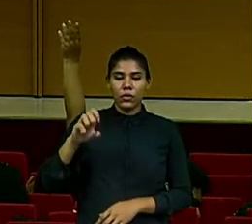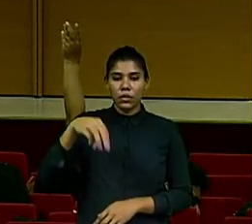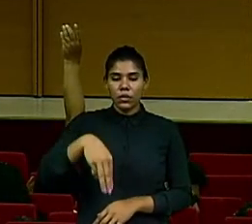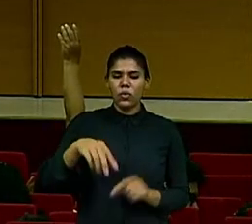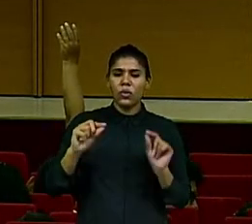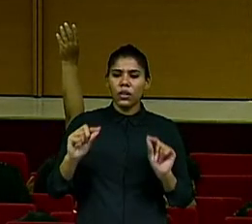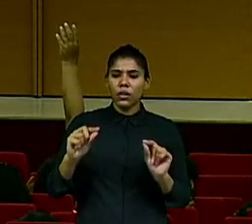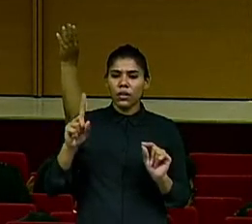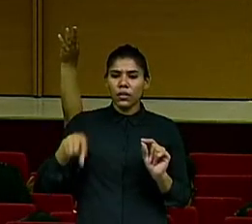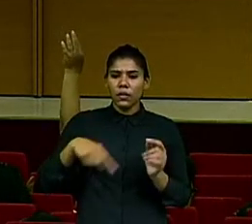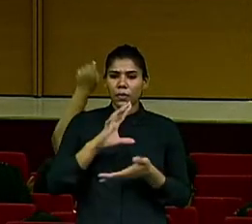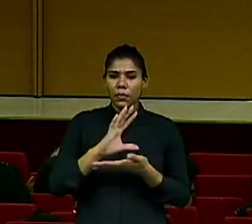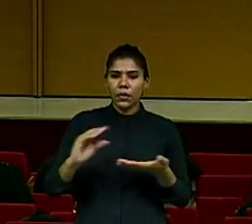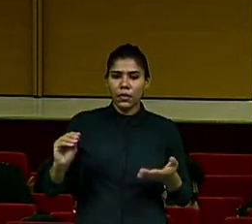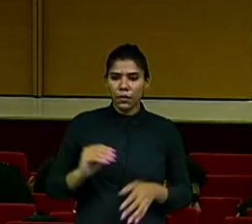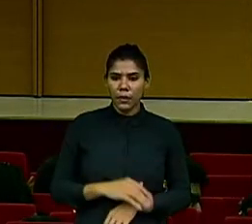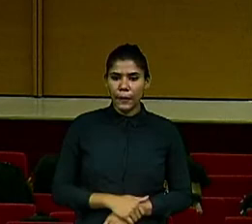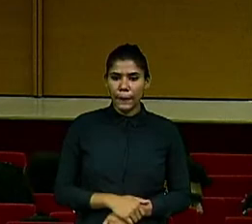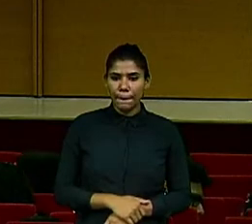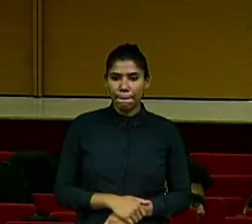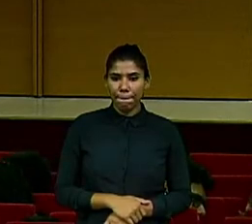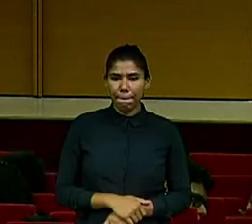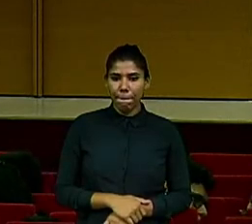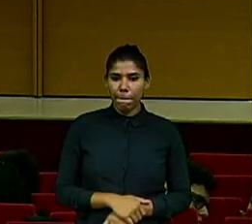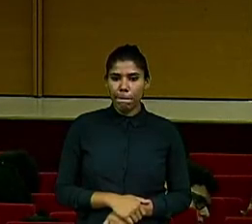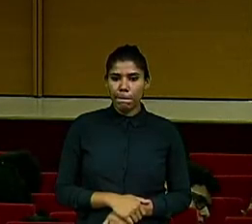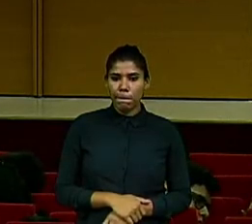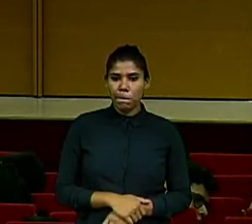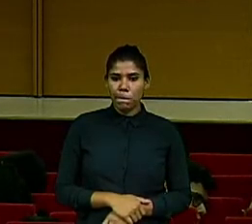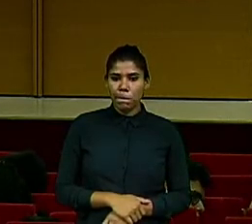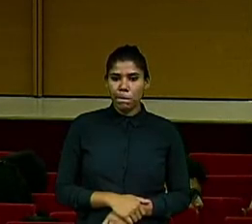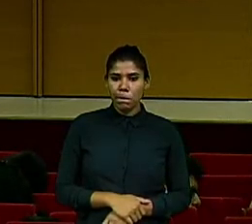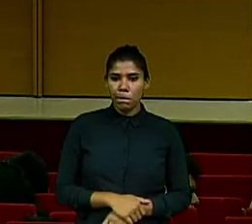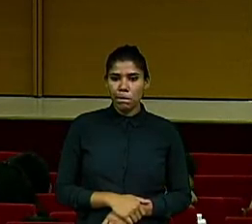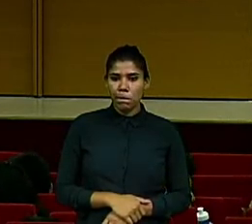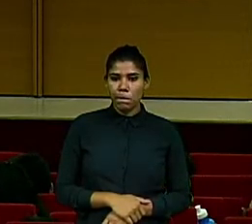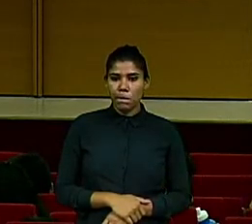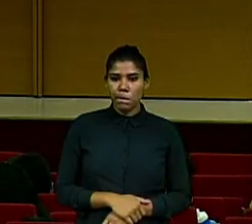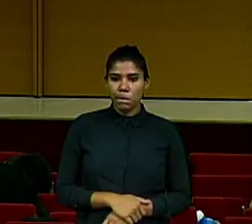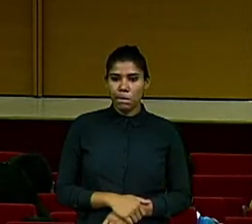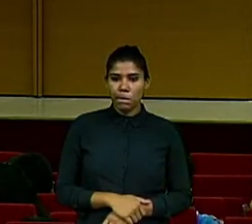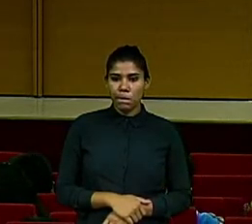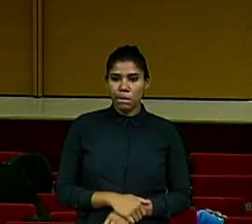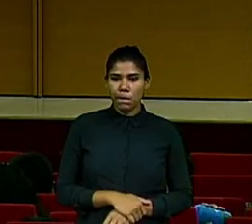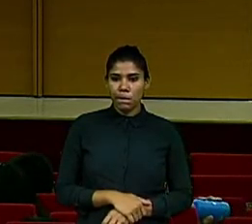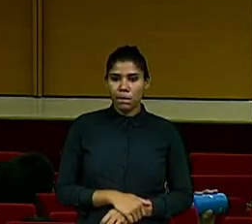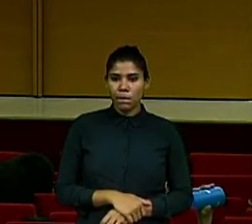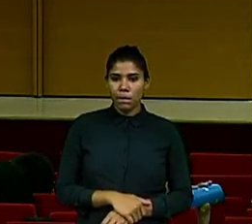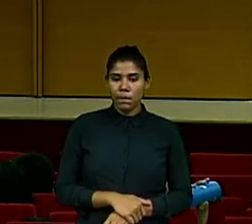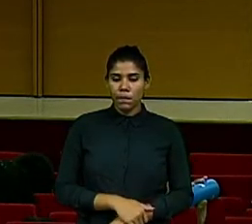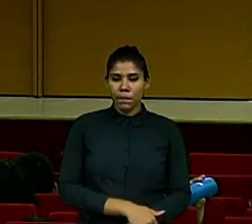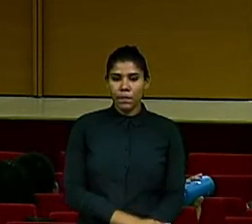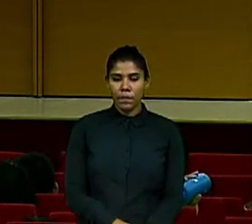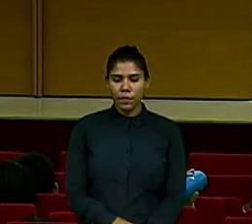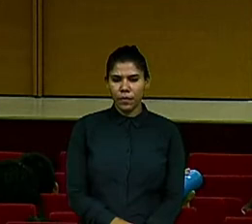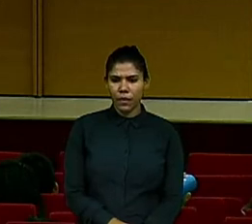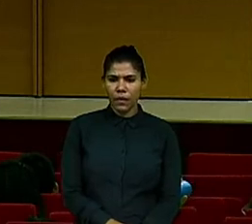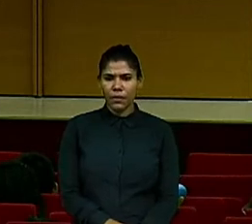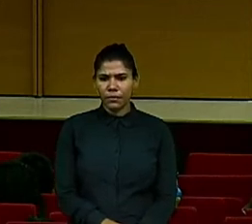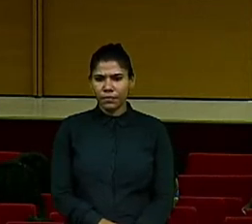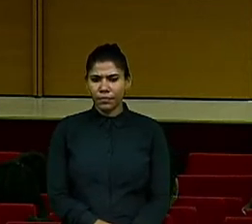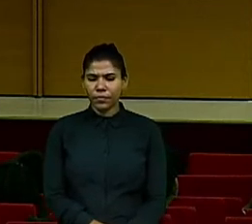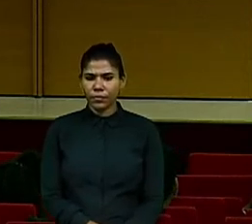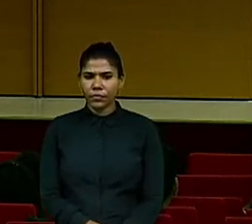Oi isso o Diogo e o Lucas o albieri que clonou foi